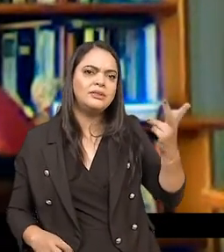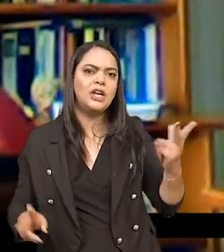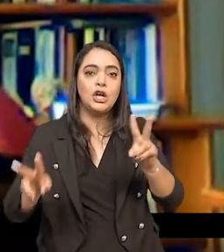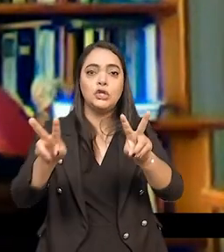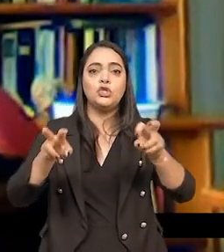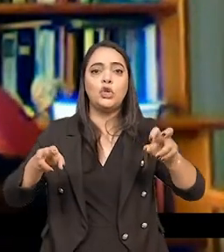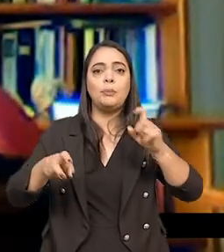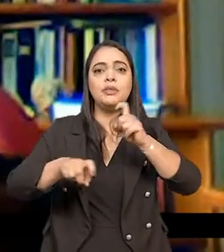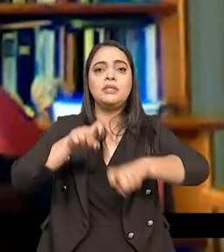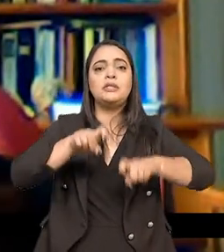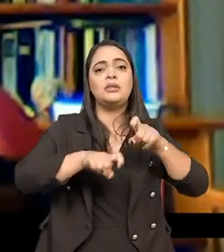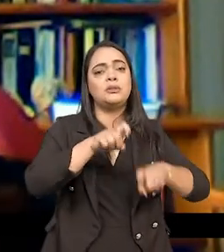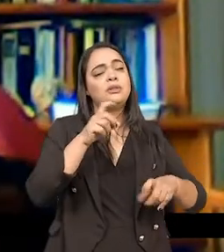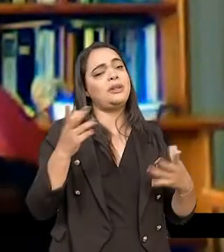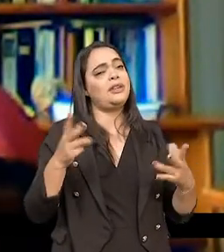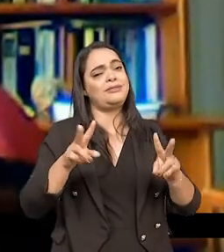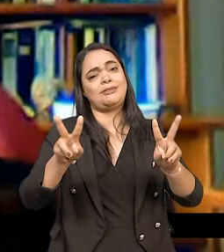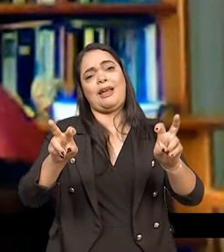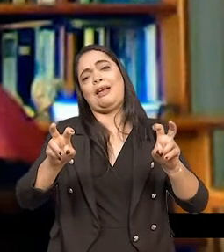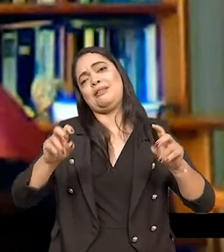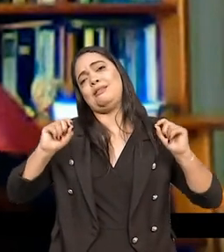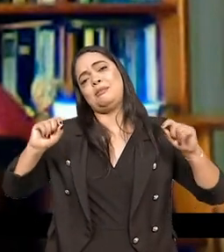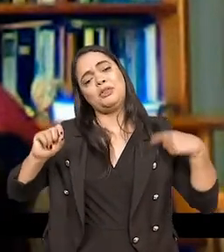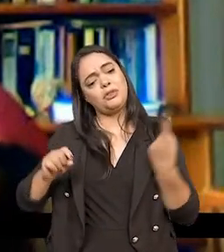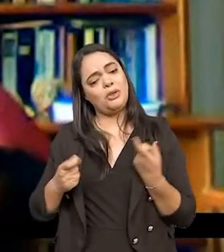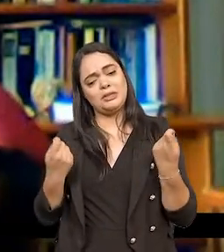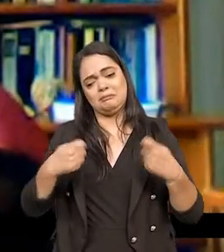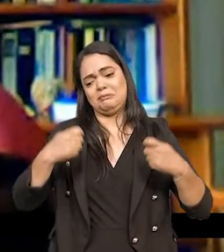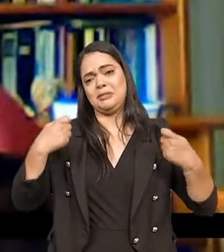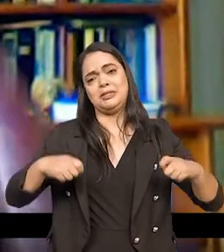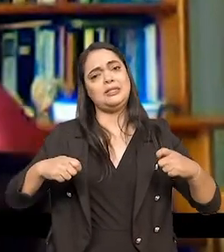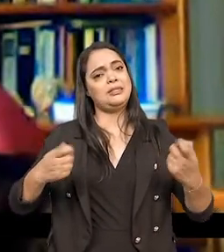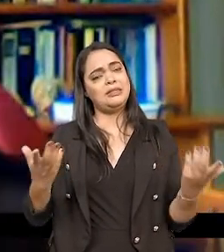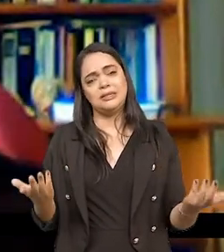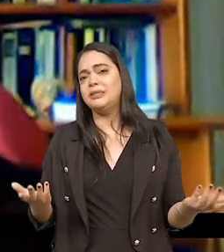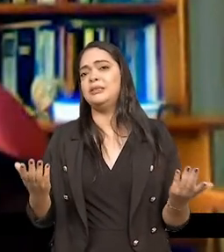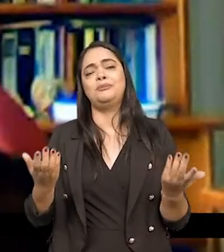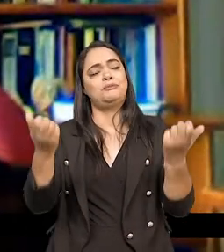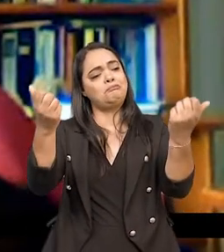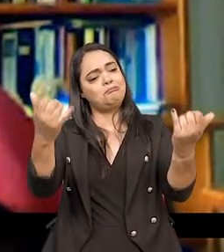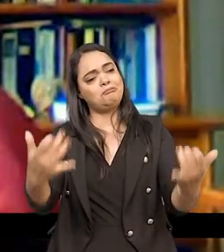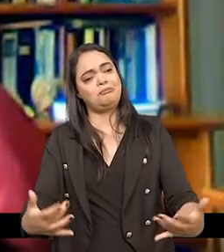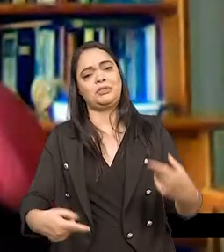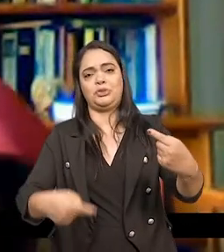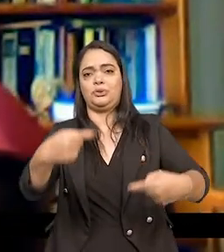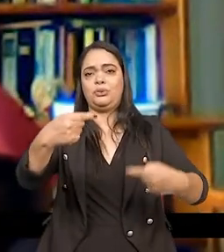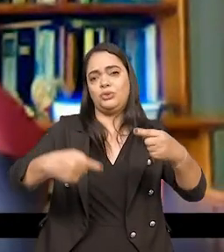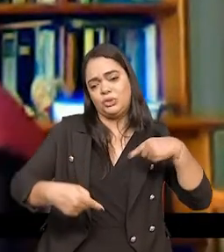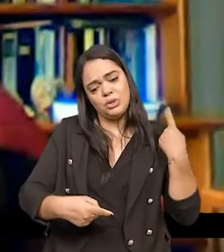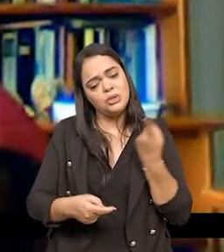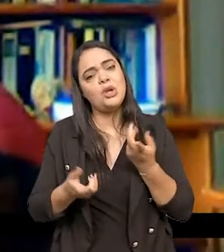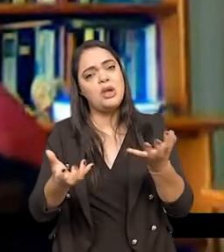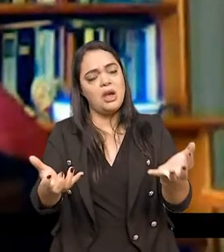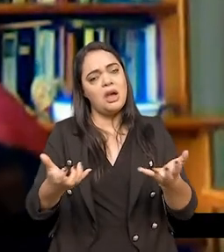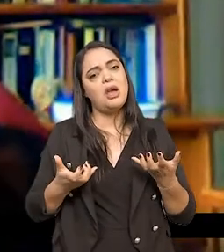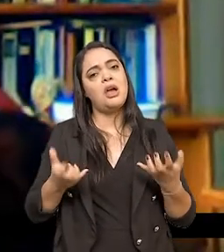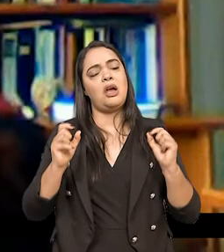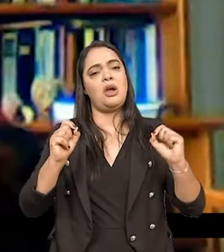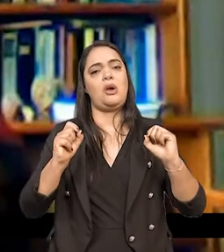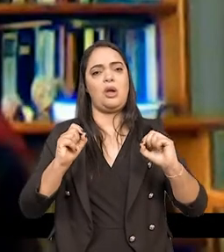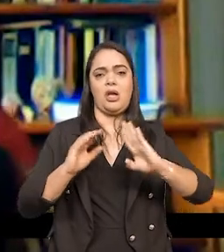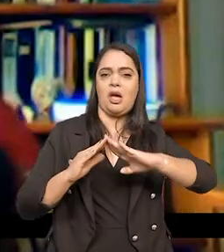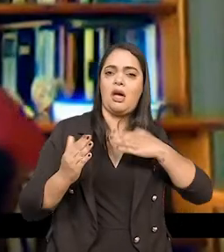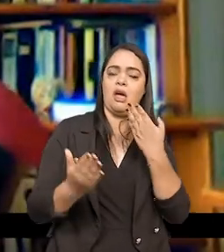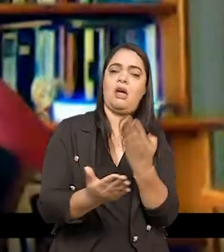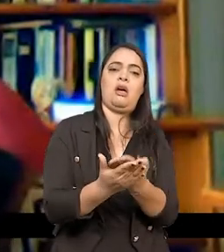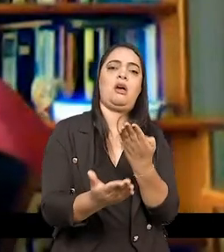sexualidade. São temas e nós precisamos trabalhar com isso, não adianta, né? Se quisermos que a história